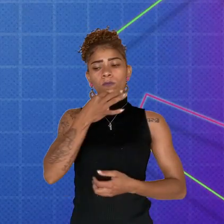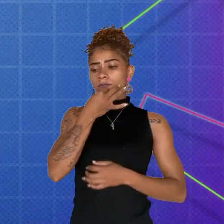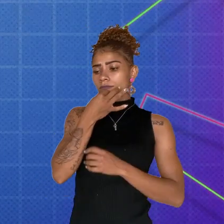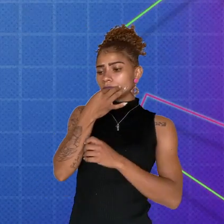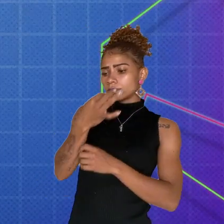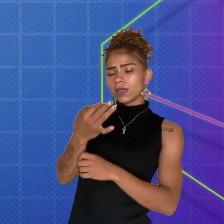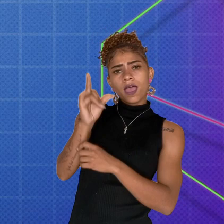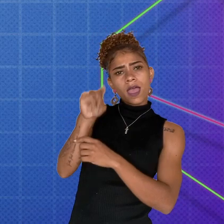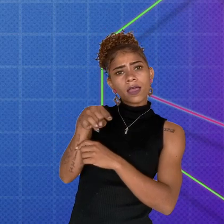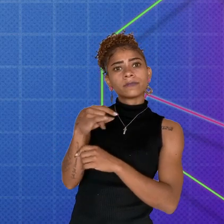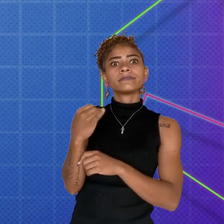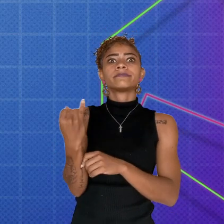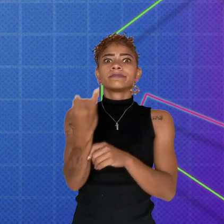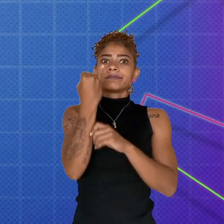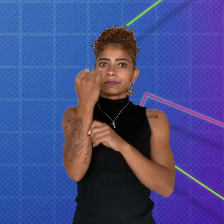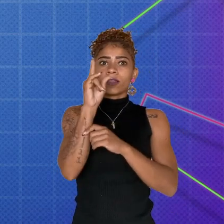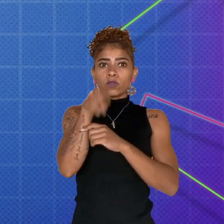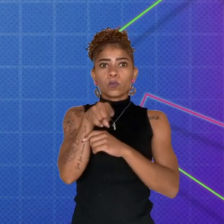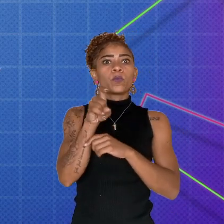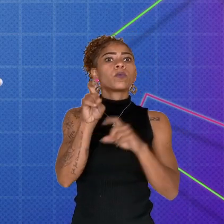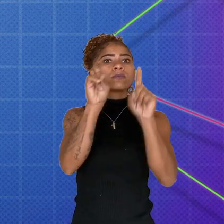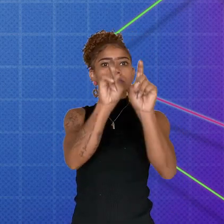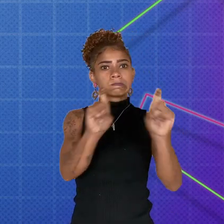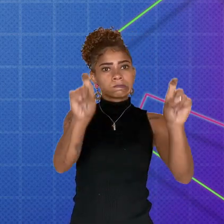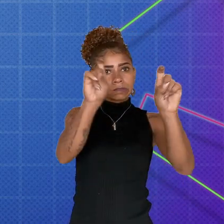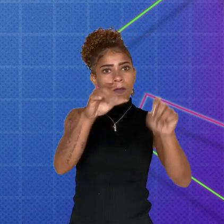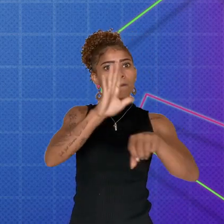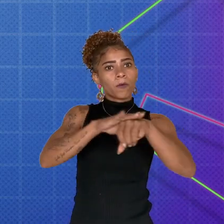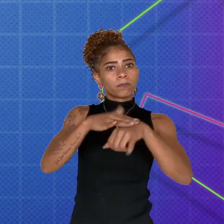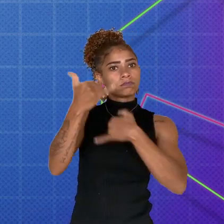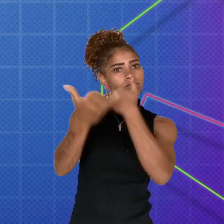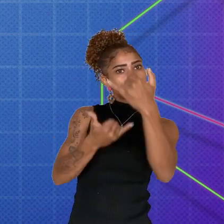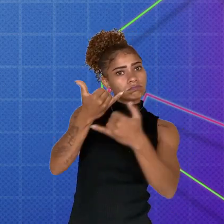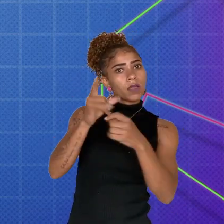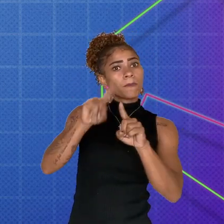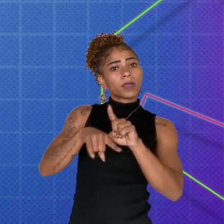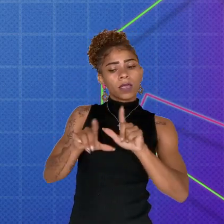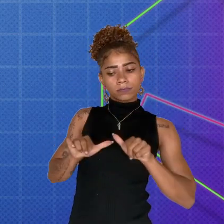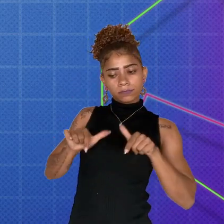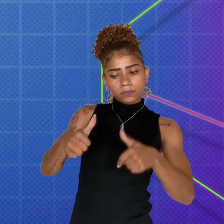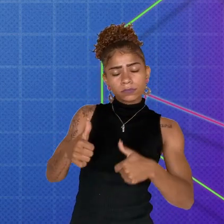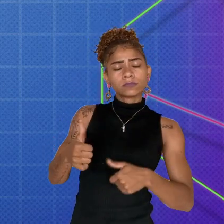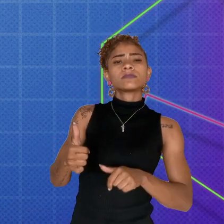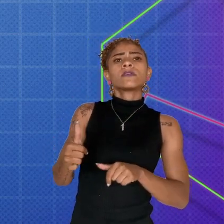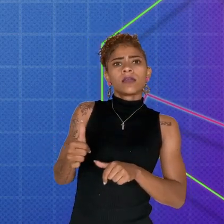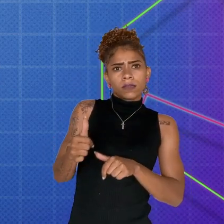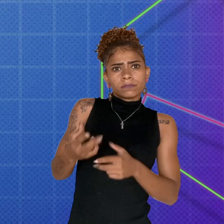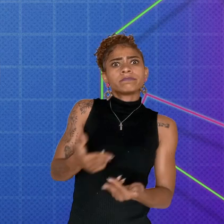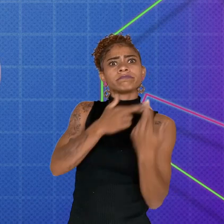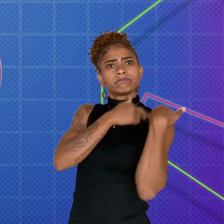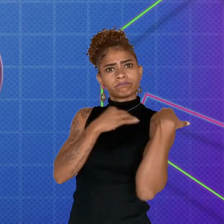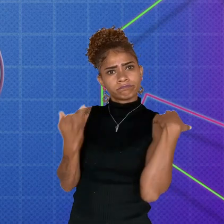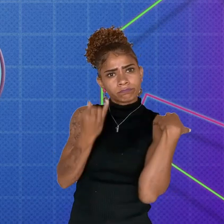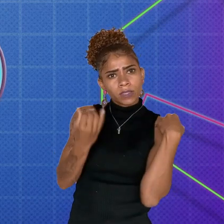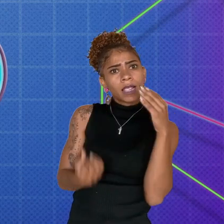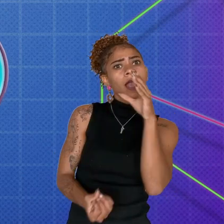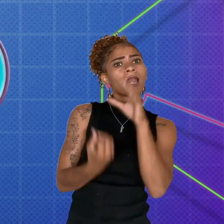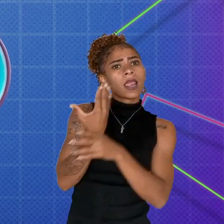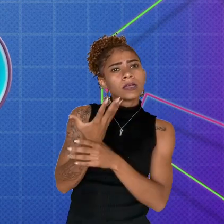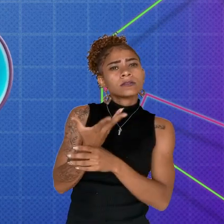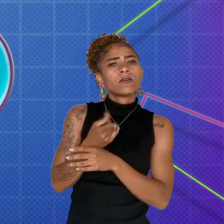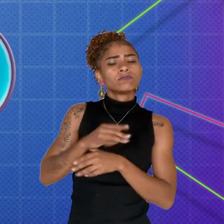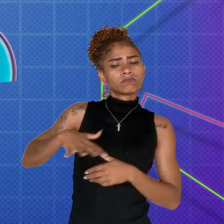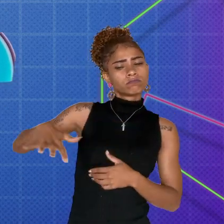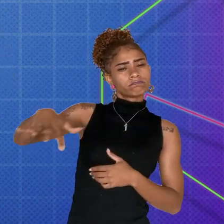Os efeitos sonoros são uma parte fundamental da ambientação em jogos, pois eles desempenham um papel importante na criação de uma